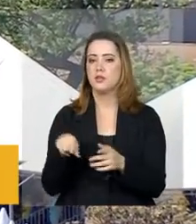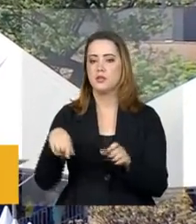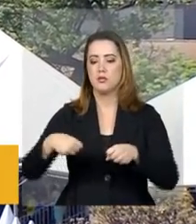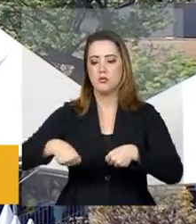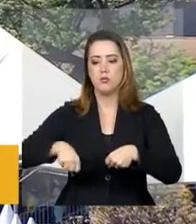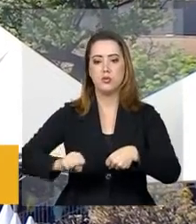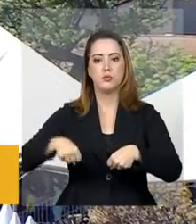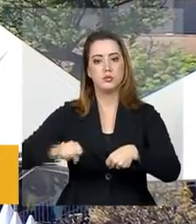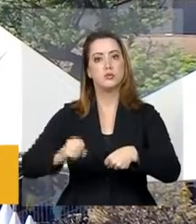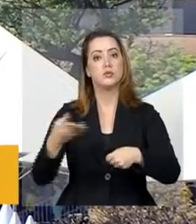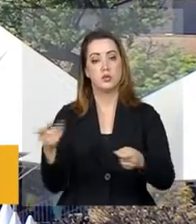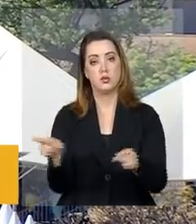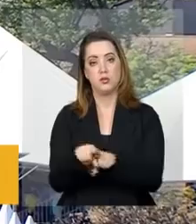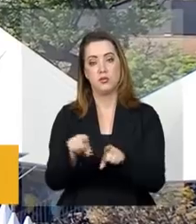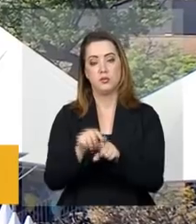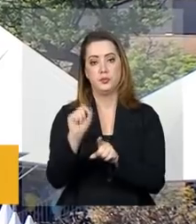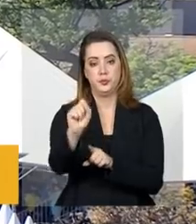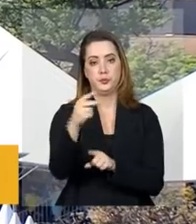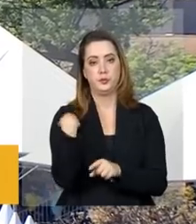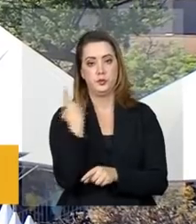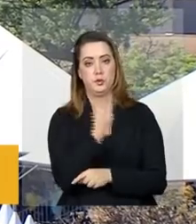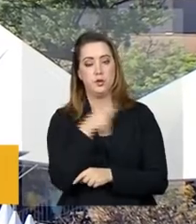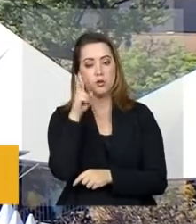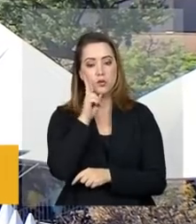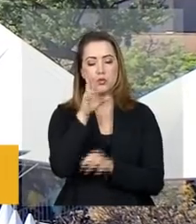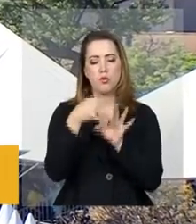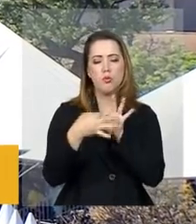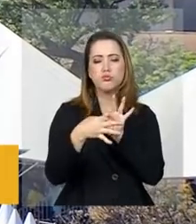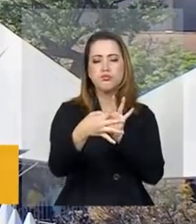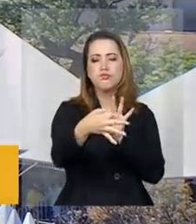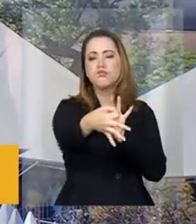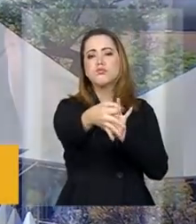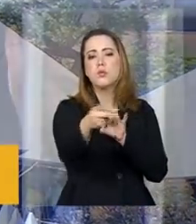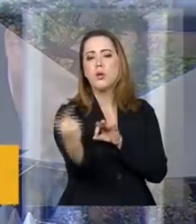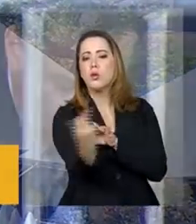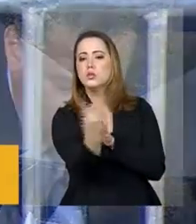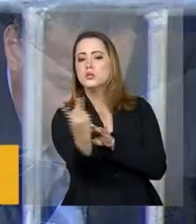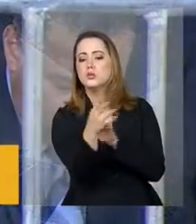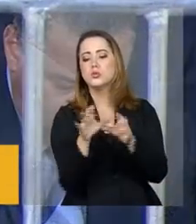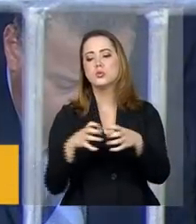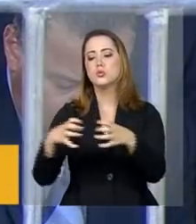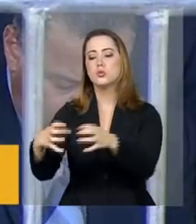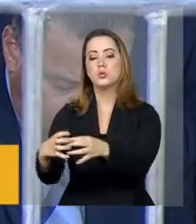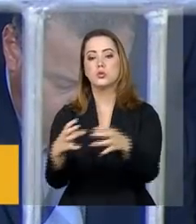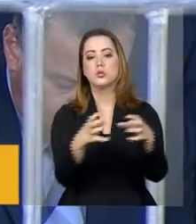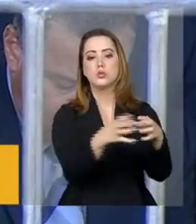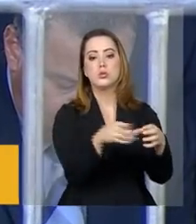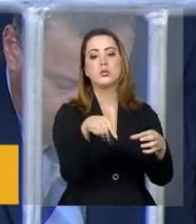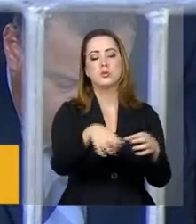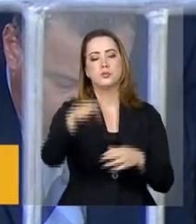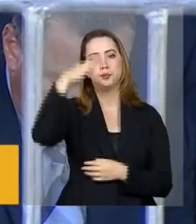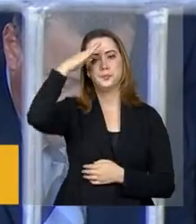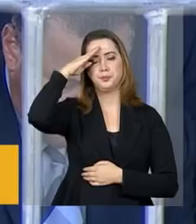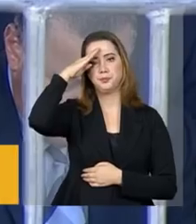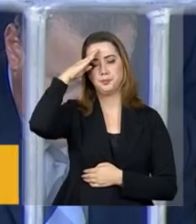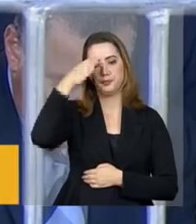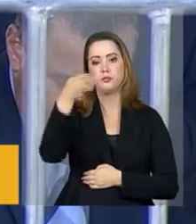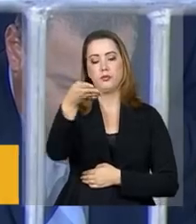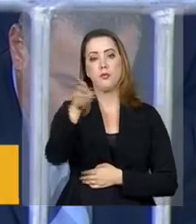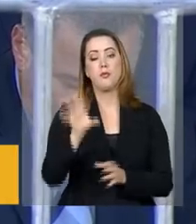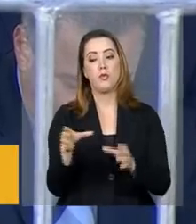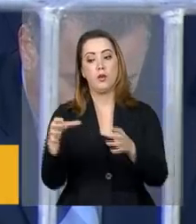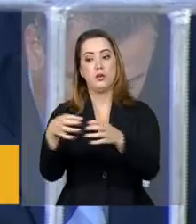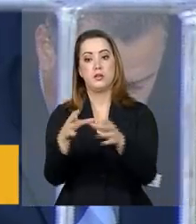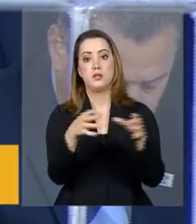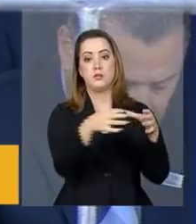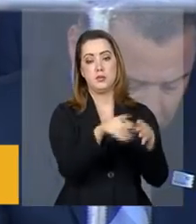motorizado também. Nós vemos ao fundo lá posicionar duas alas de militares. Esses militares é que subirão